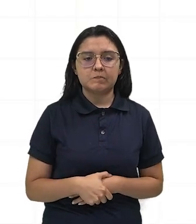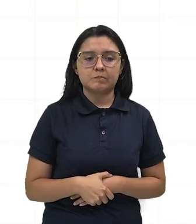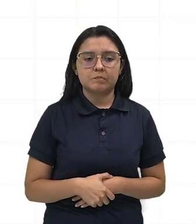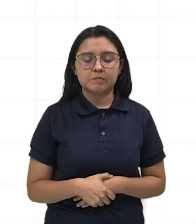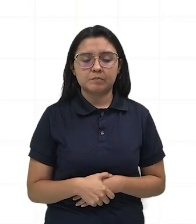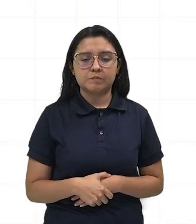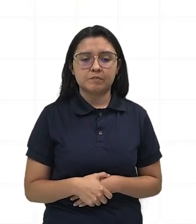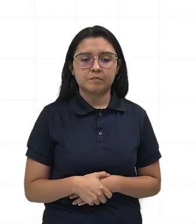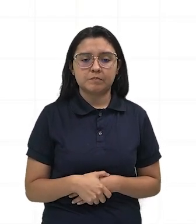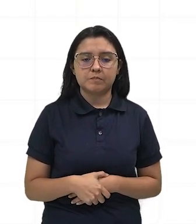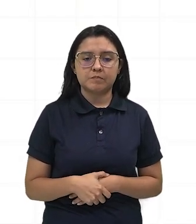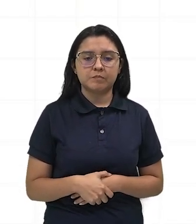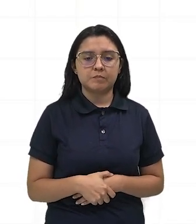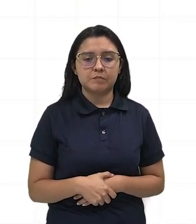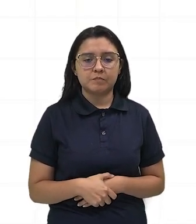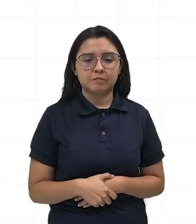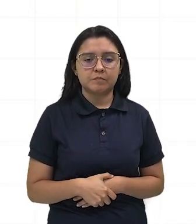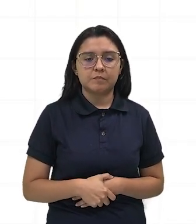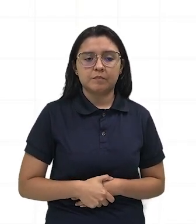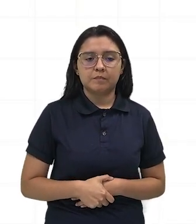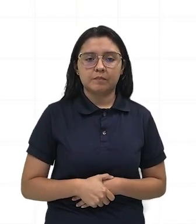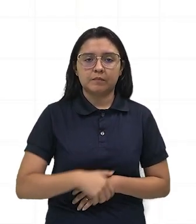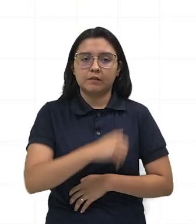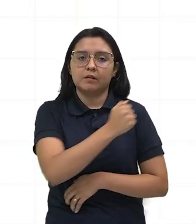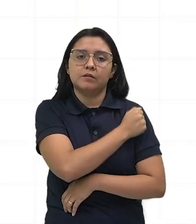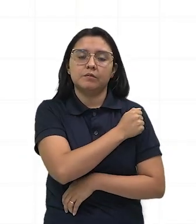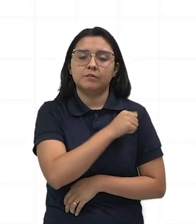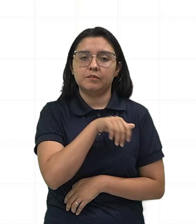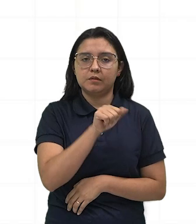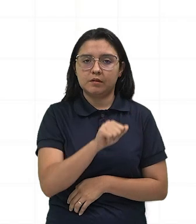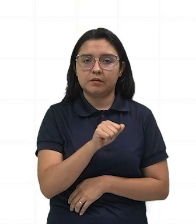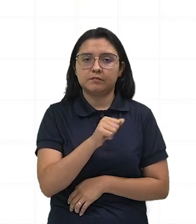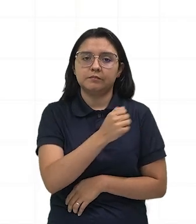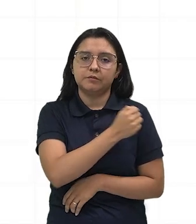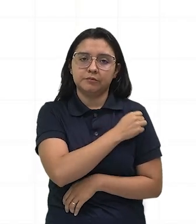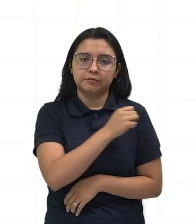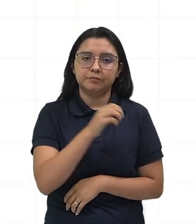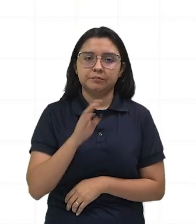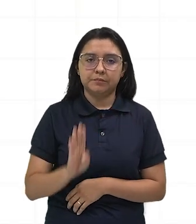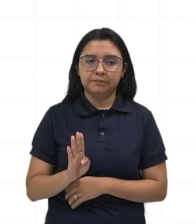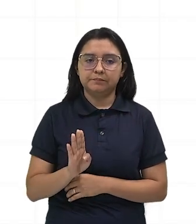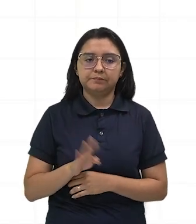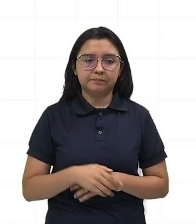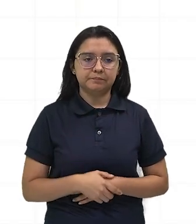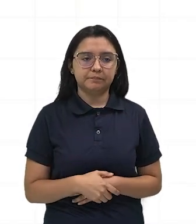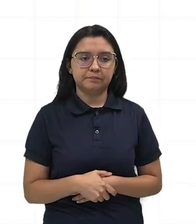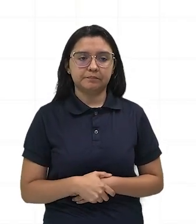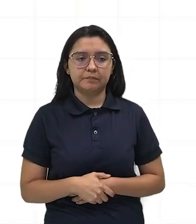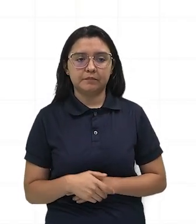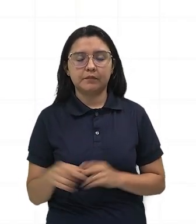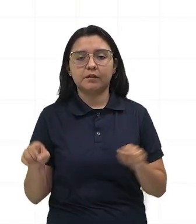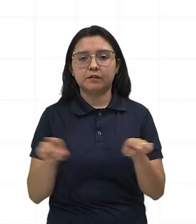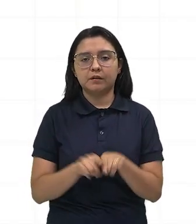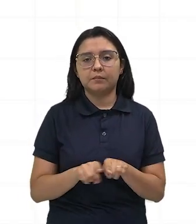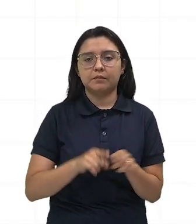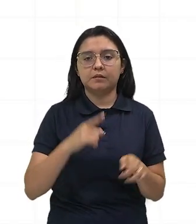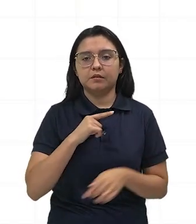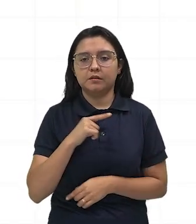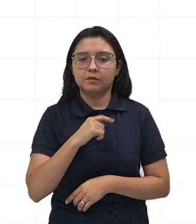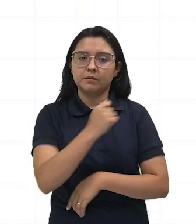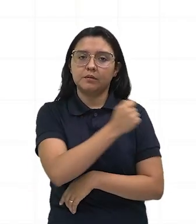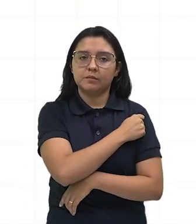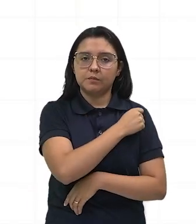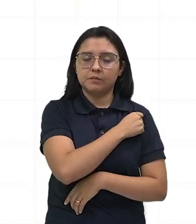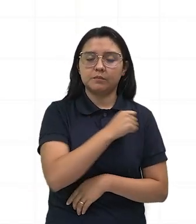Muito bem. Então, aluno A, aluno B, tudo anotado, né? E aí também nós temos o aluno